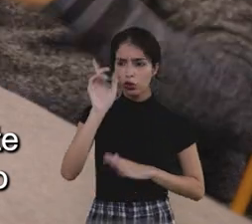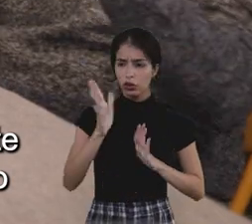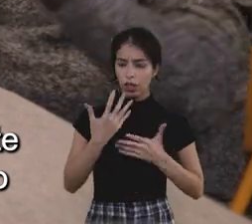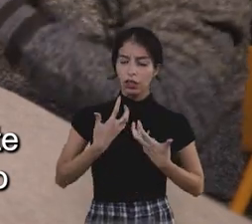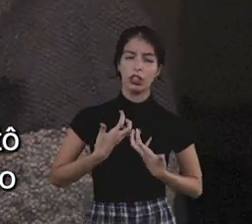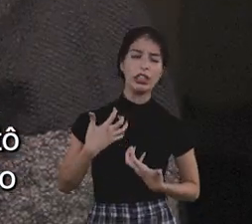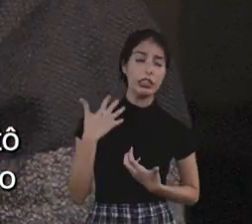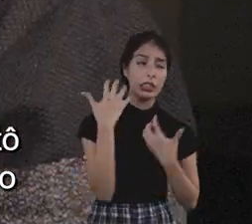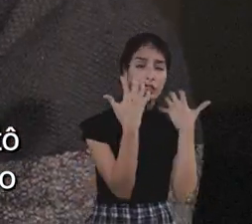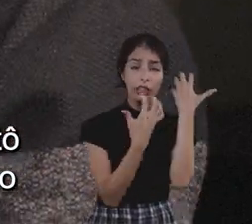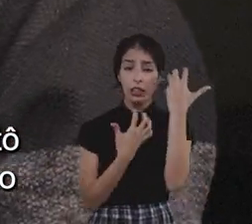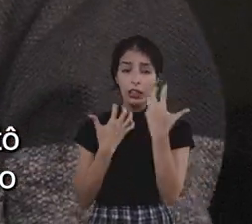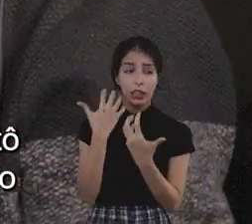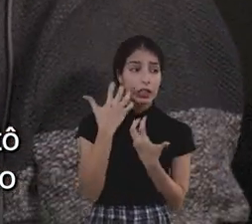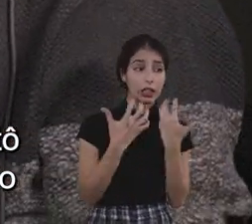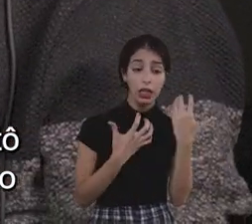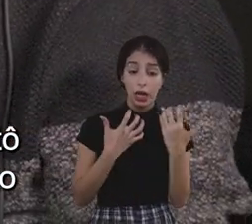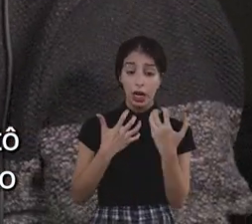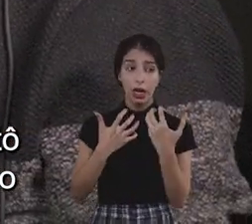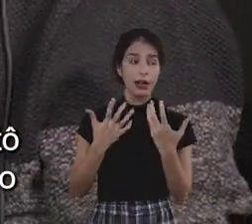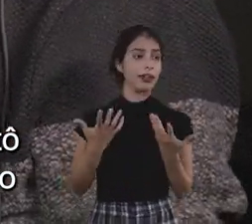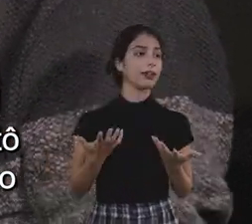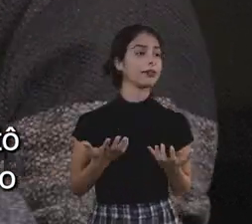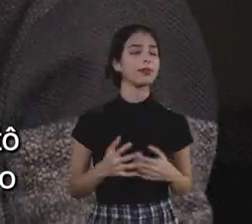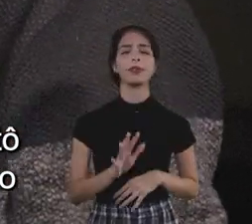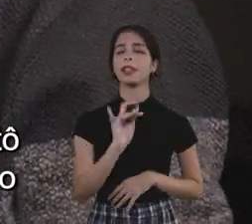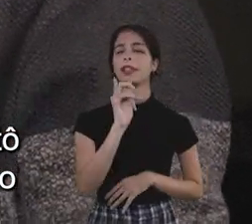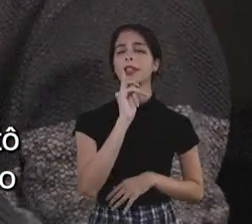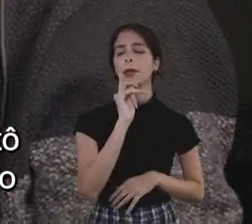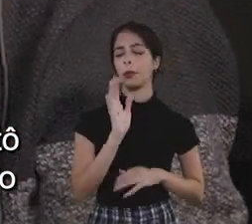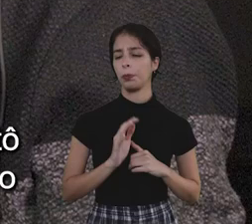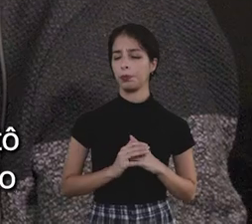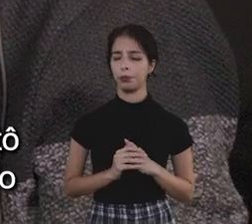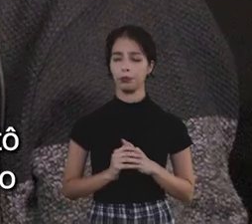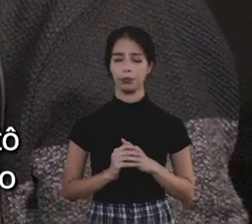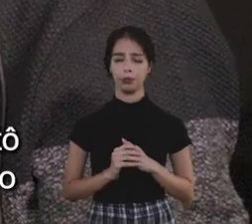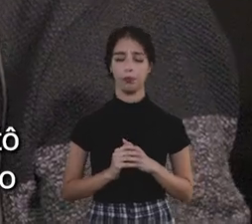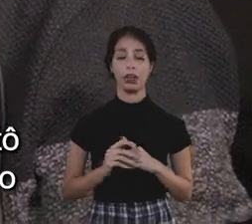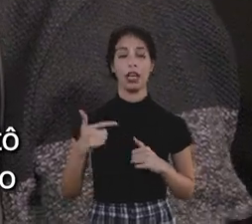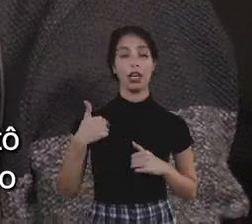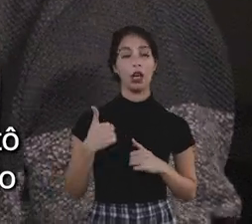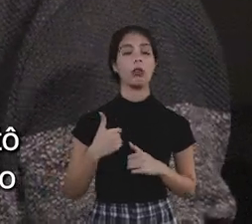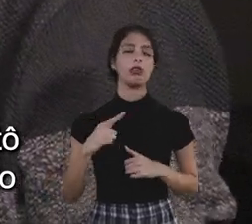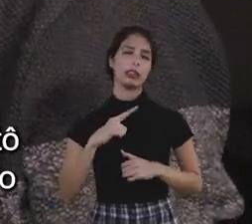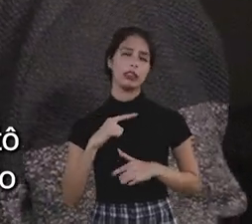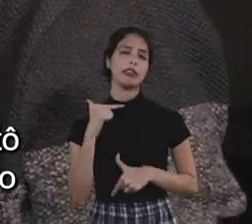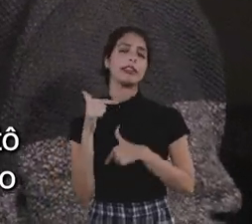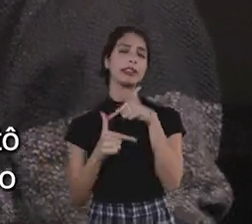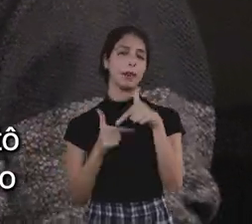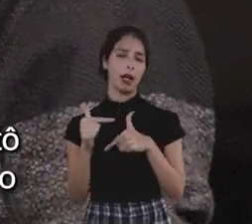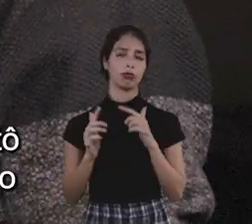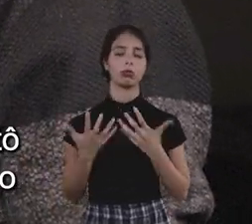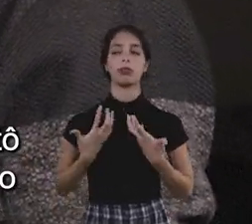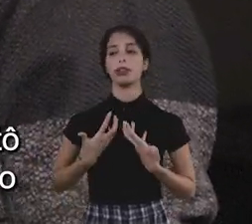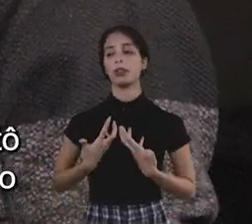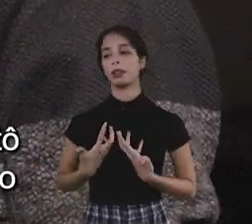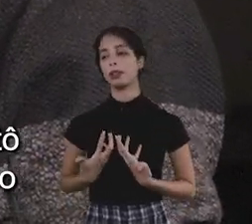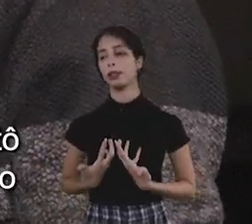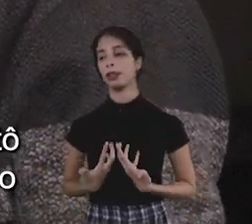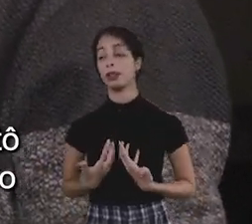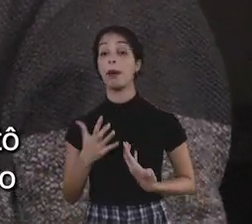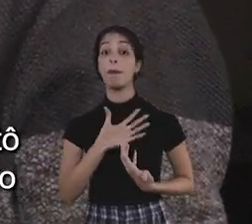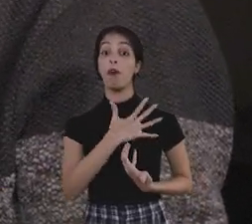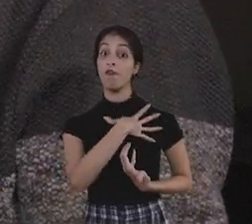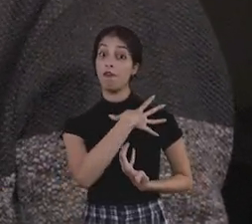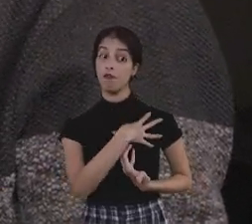vai nos atravessando assim por exemplo eh uma coisa simples né eu tô num estado de cansaço e tal mas